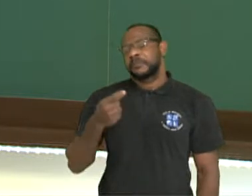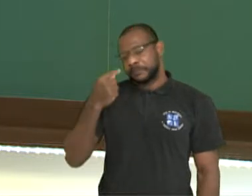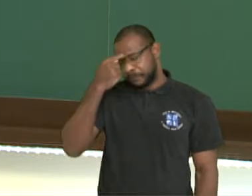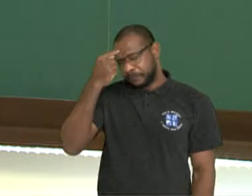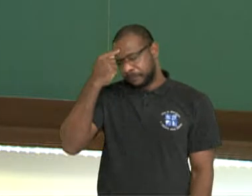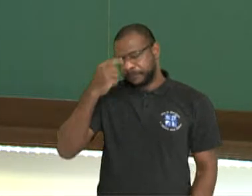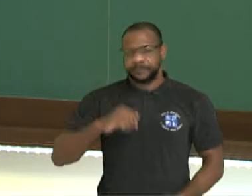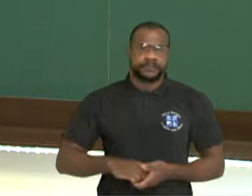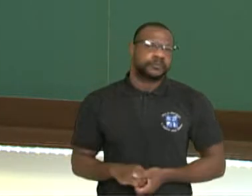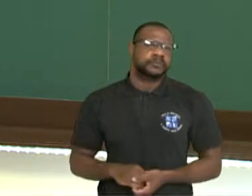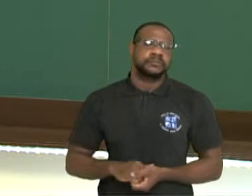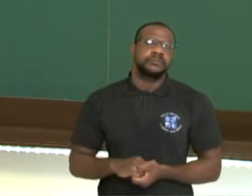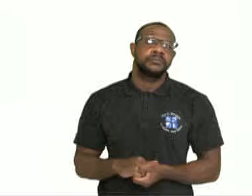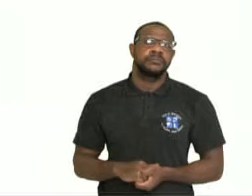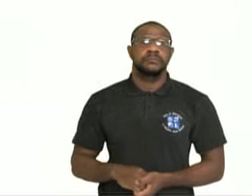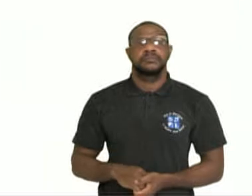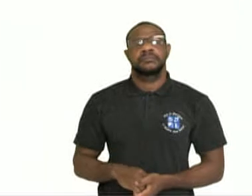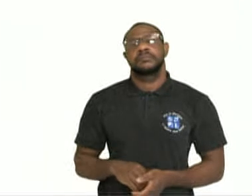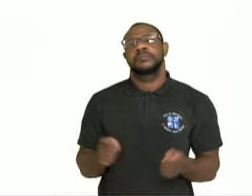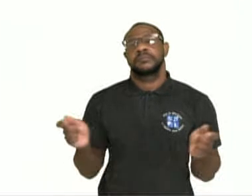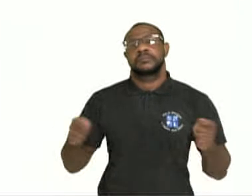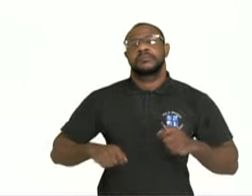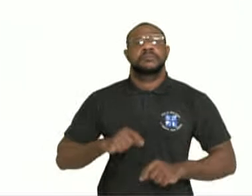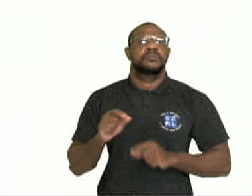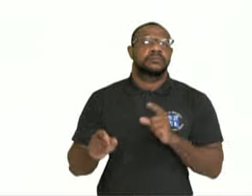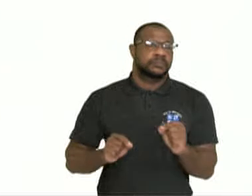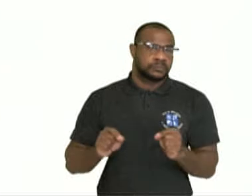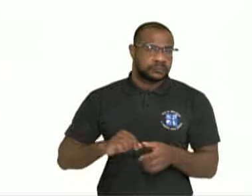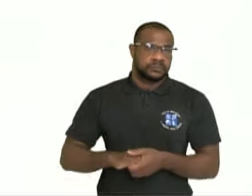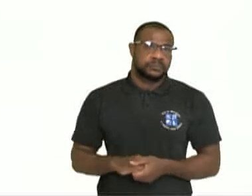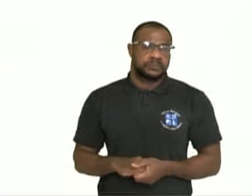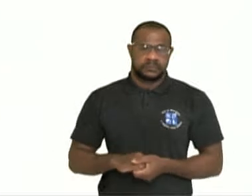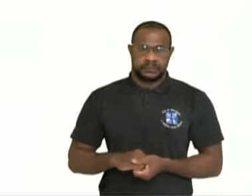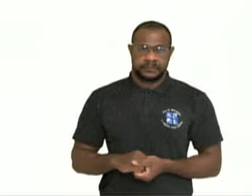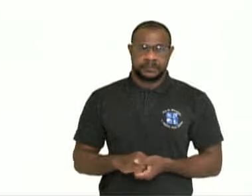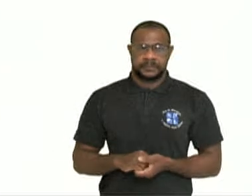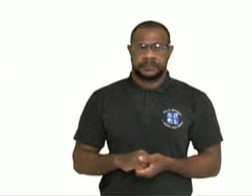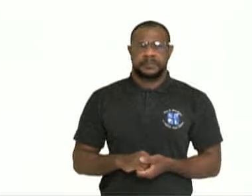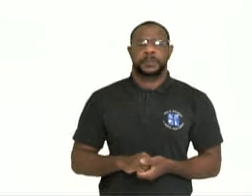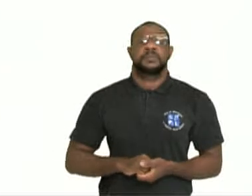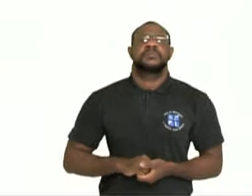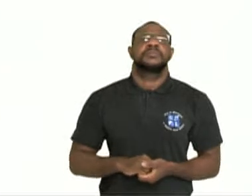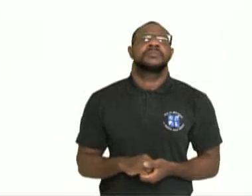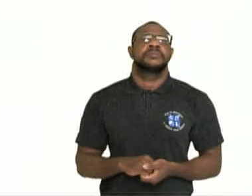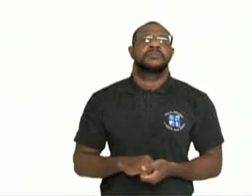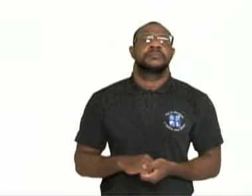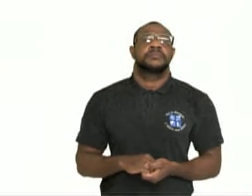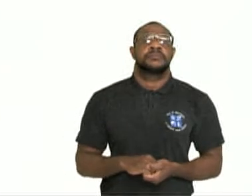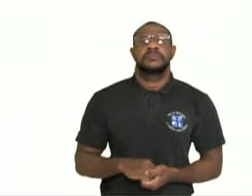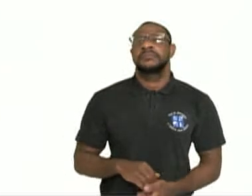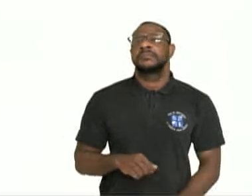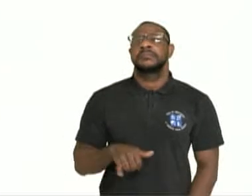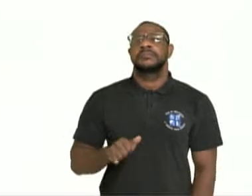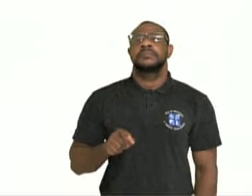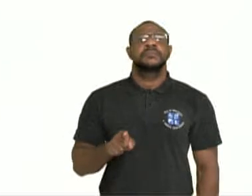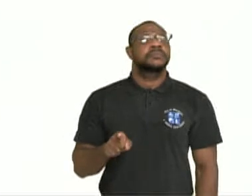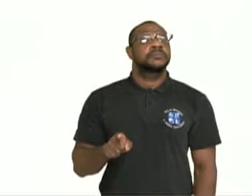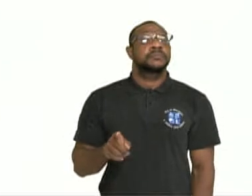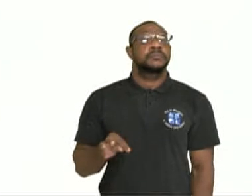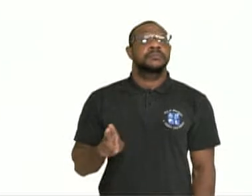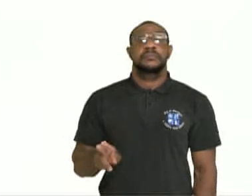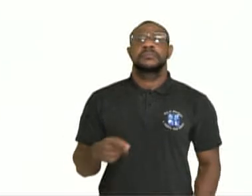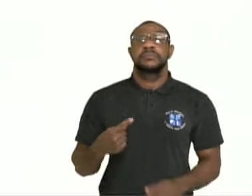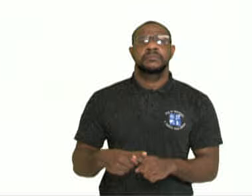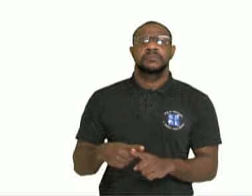sempre pensando. É possível perceber que Gaturro tem alguns medos. E tu, de que tienes